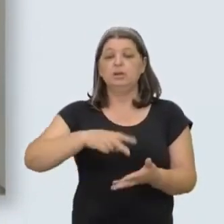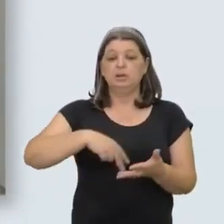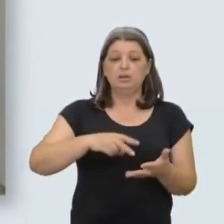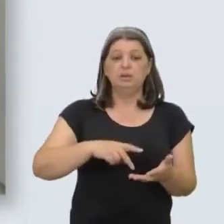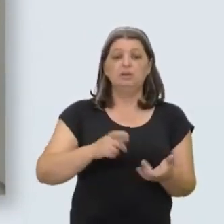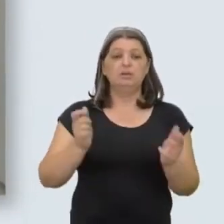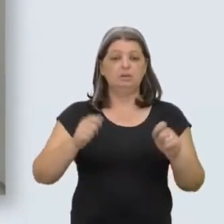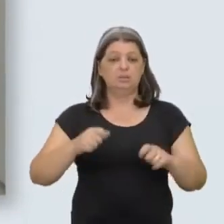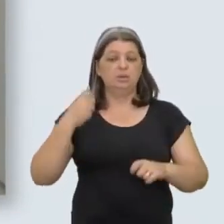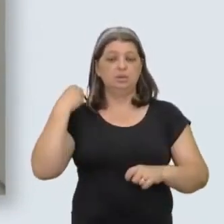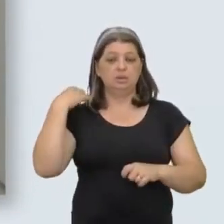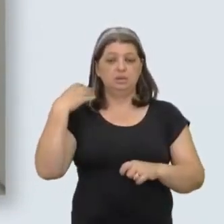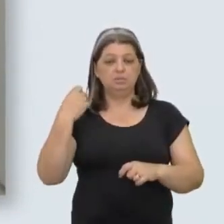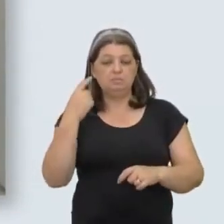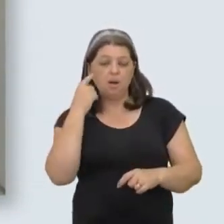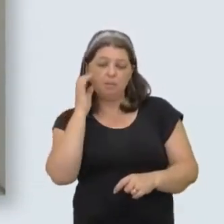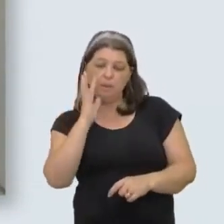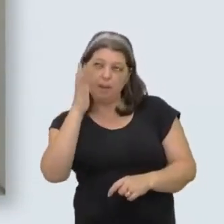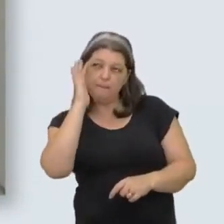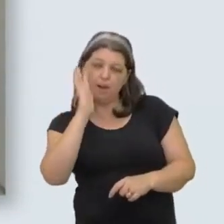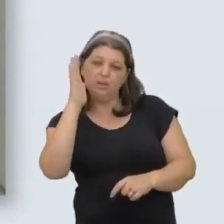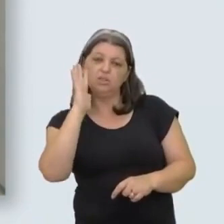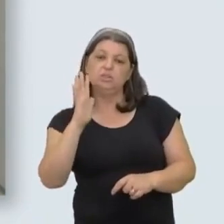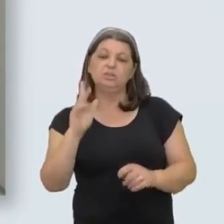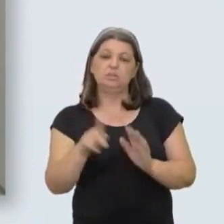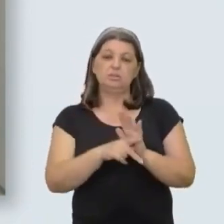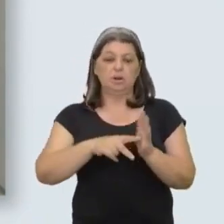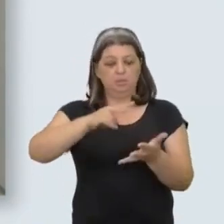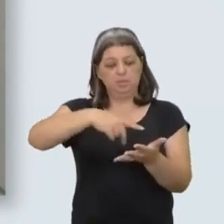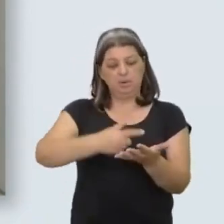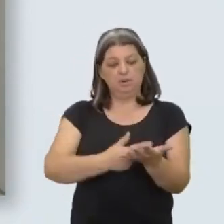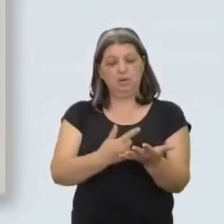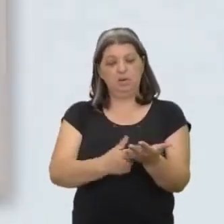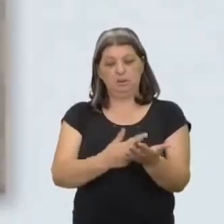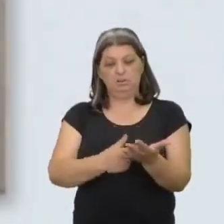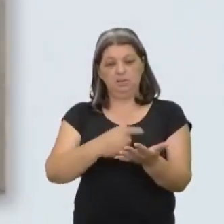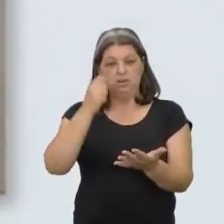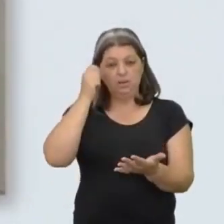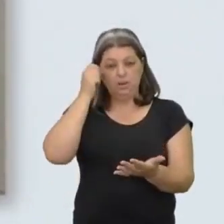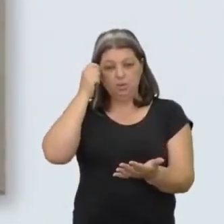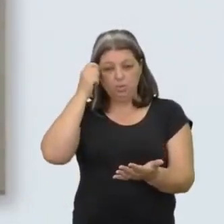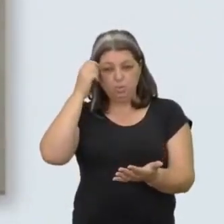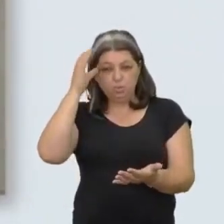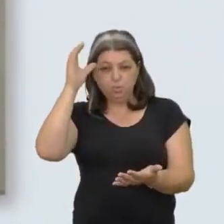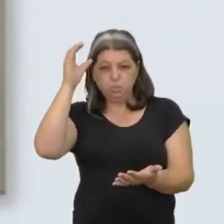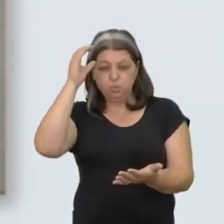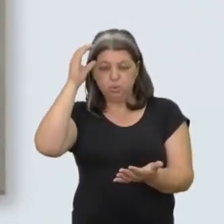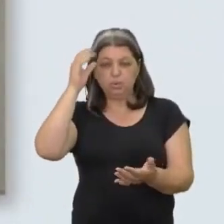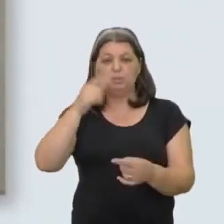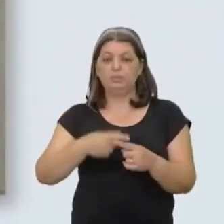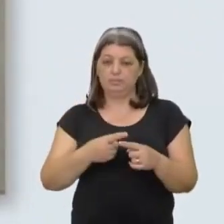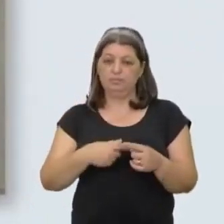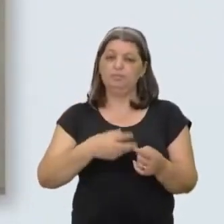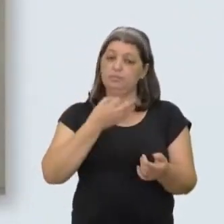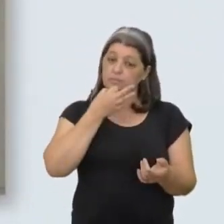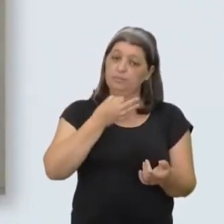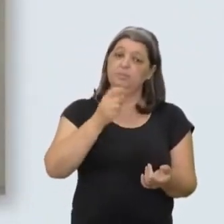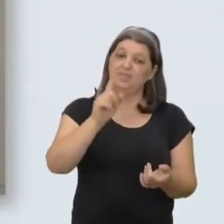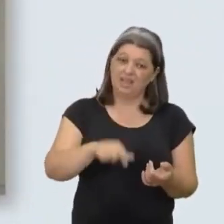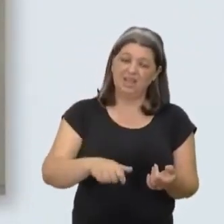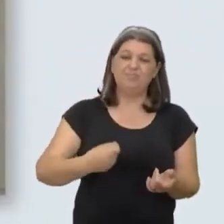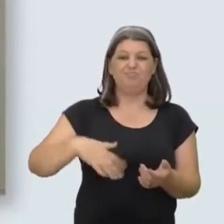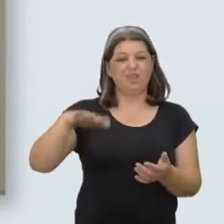poder viajar com o livro, você aumenta seus conhecimentos, né? Na minha opinião, ainda o livro é muito caro.